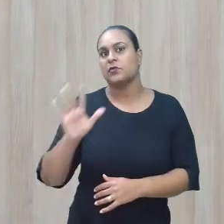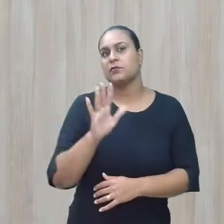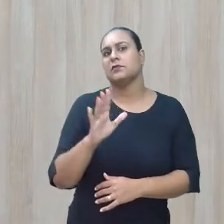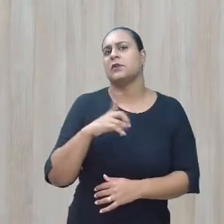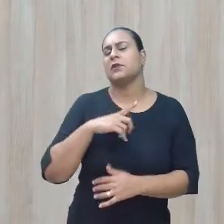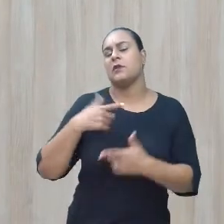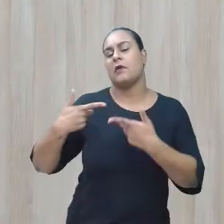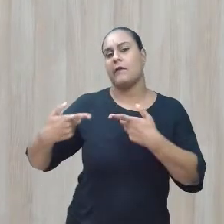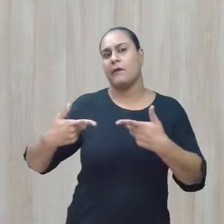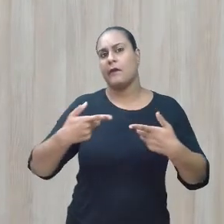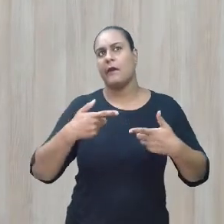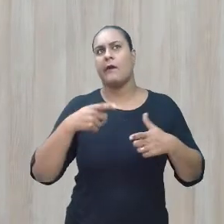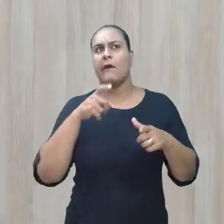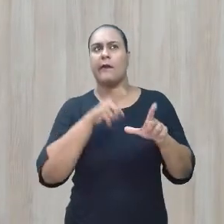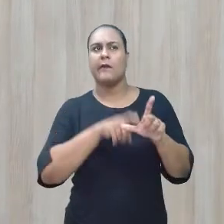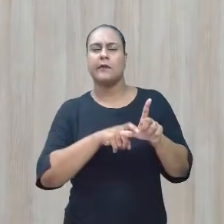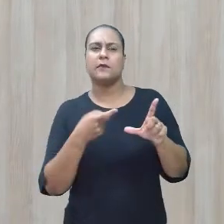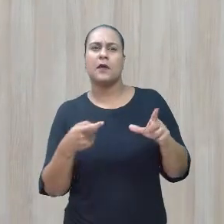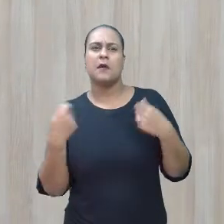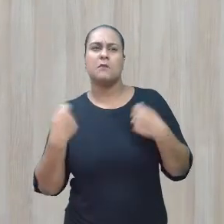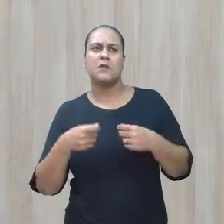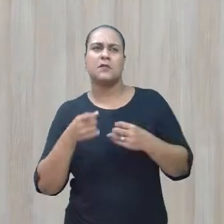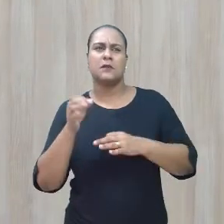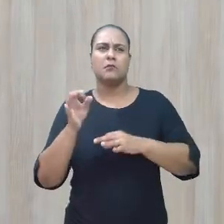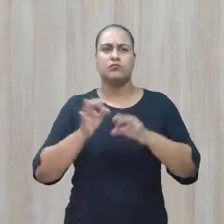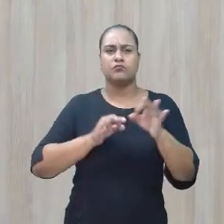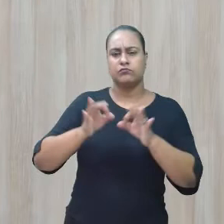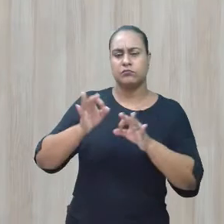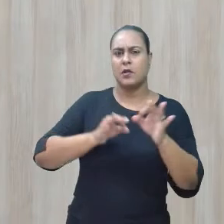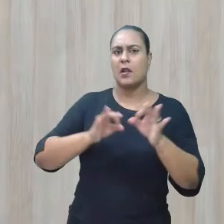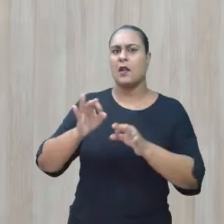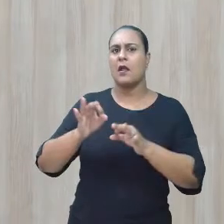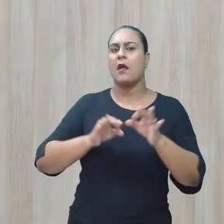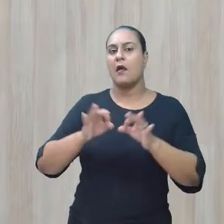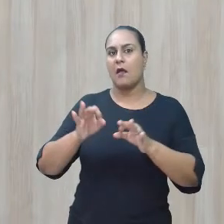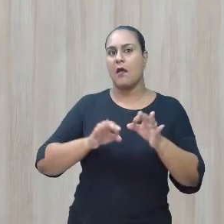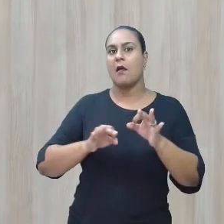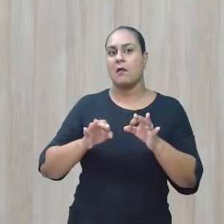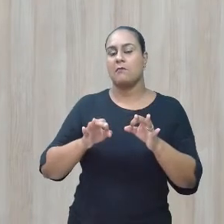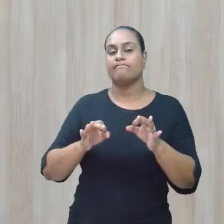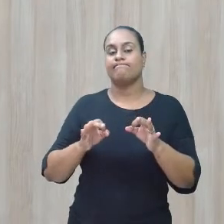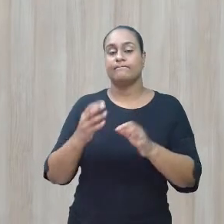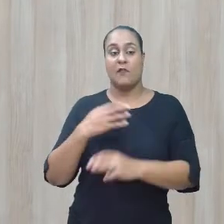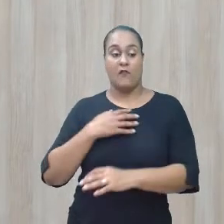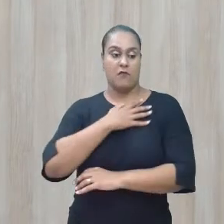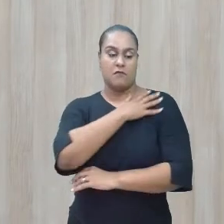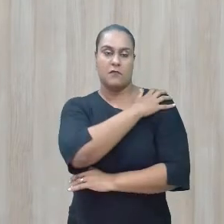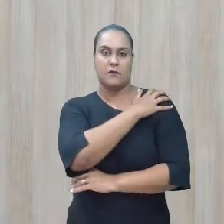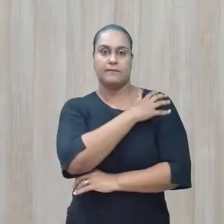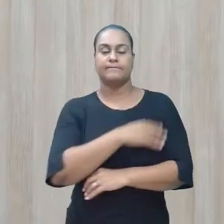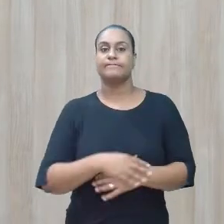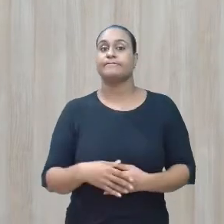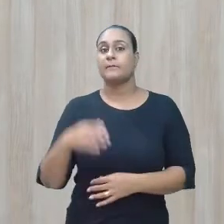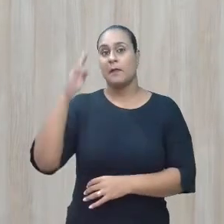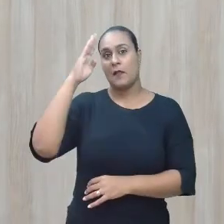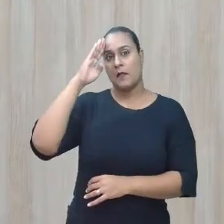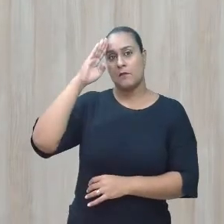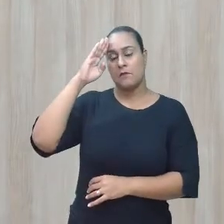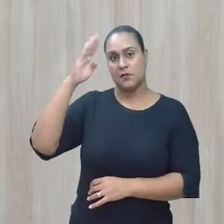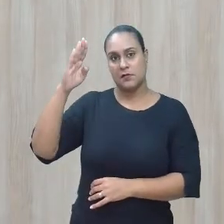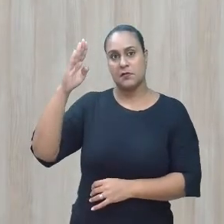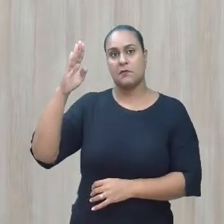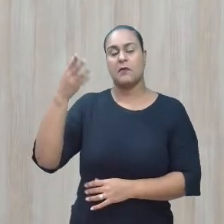pela independência e tal, então precisava se articular enquanto uma força militar. E, principalmente, reprimir a sua